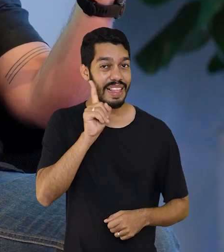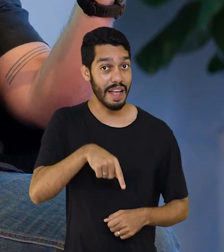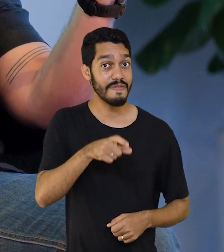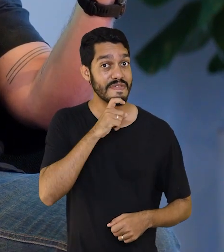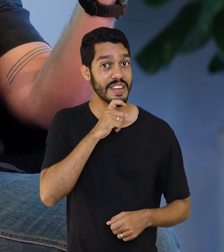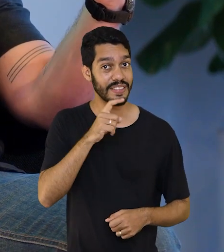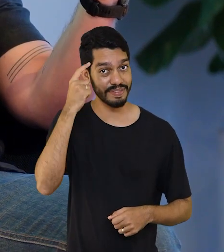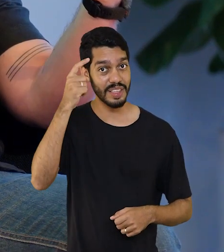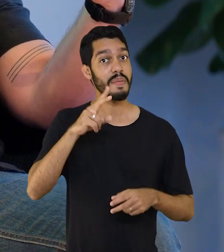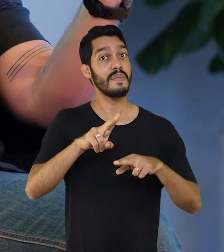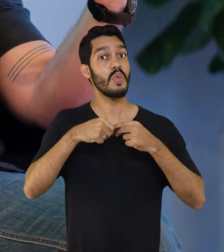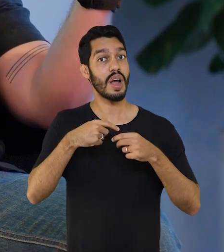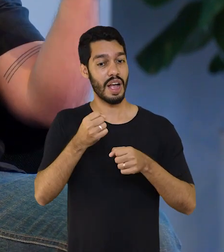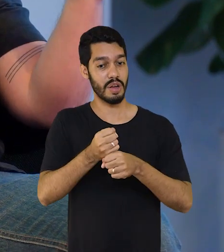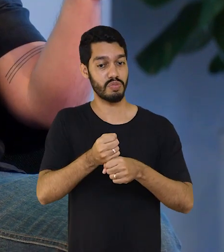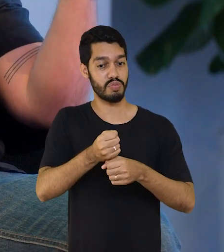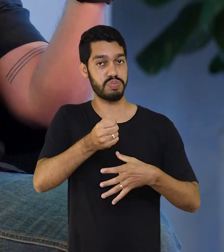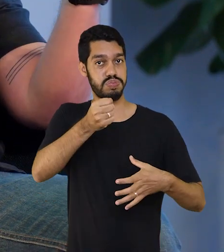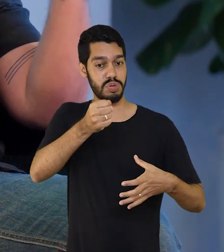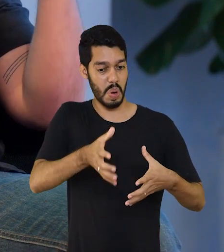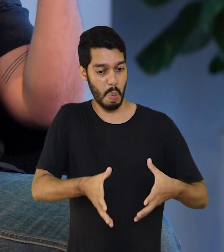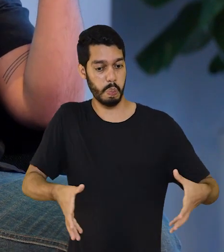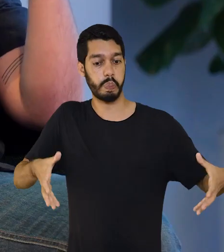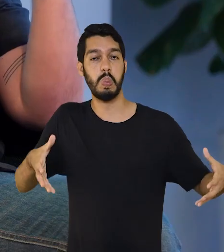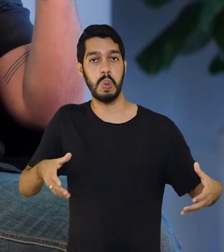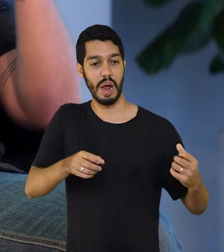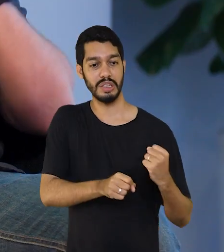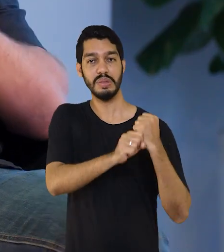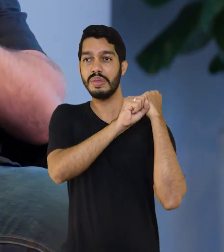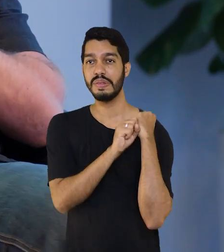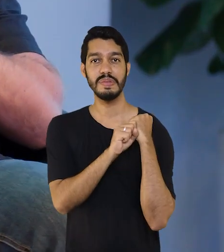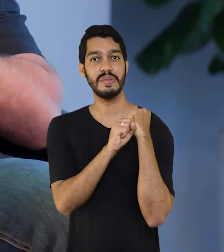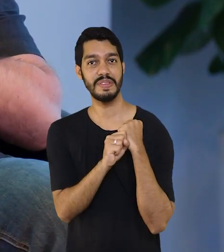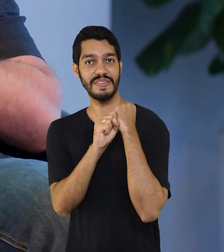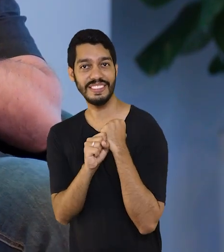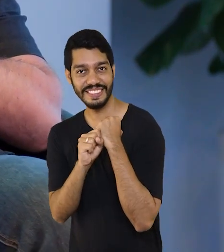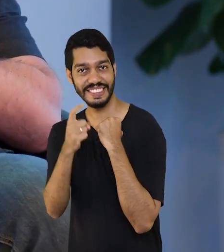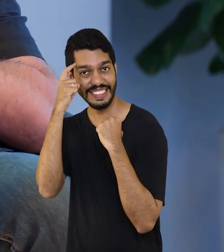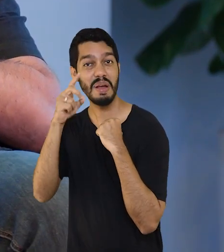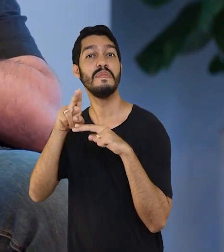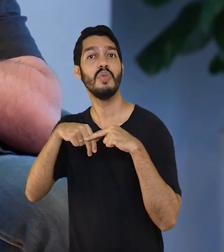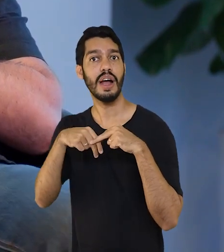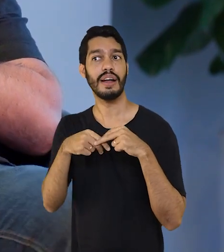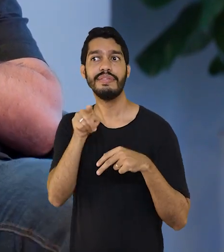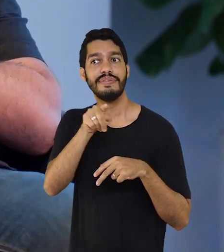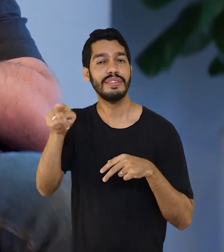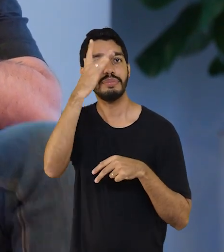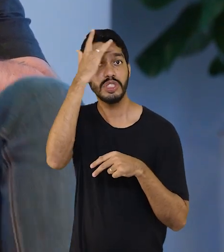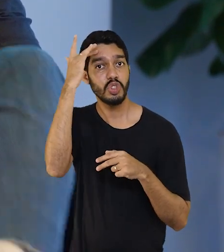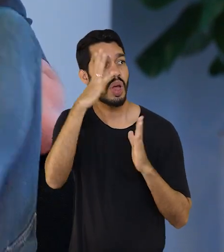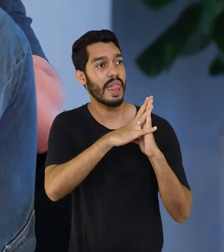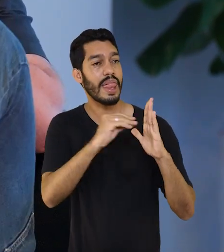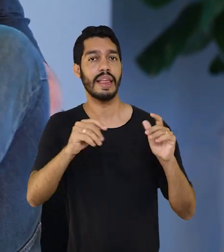frio, né? Inverno. É por isso que o saco é grande, porque o convite era, cara, vamos criar uma onda de generosidade para